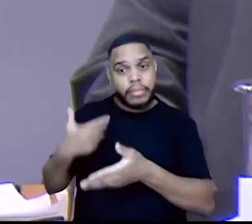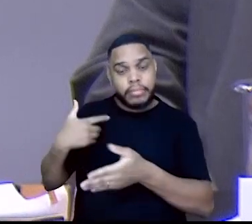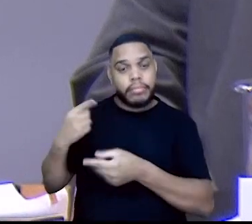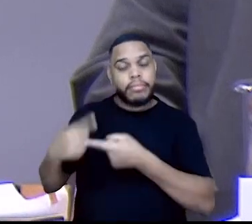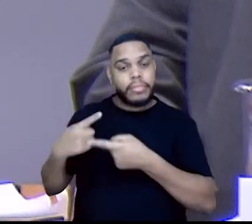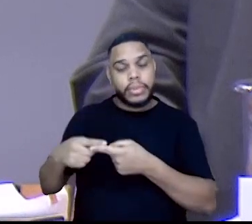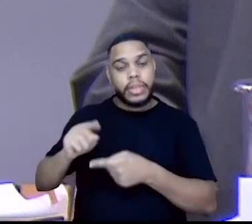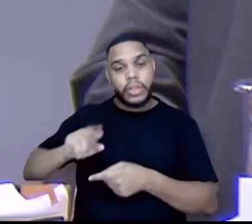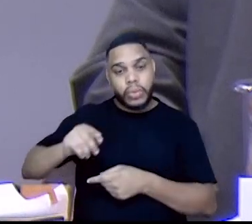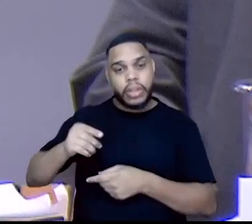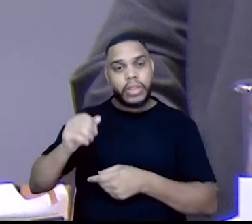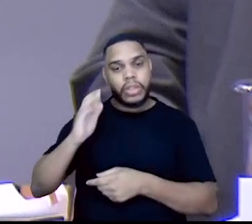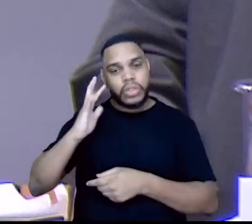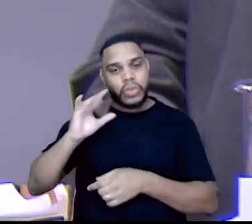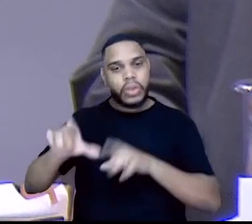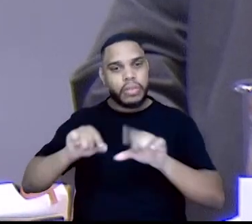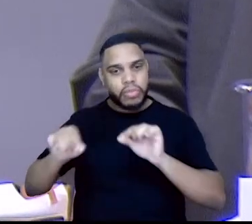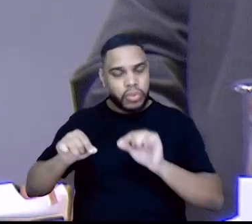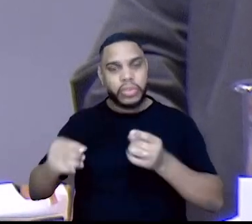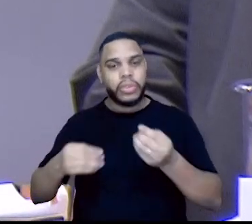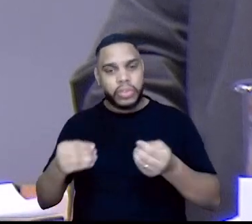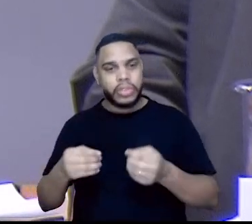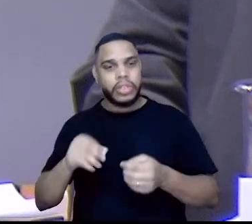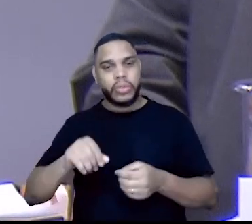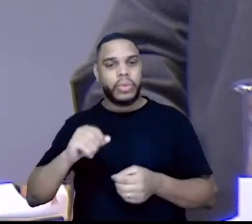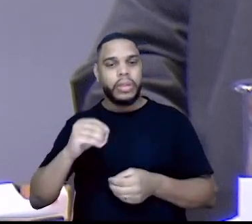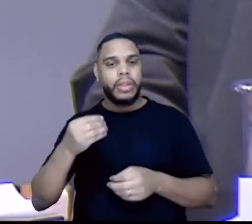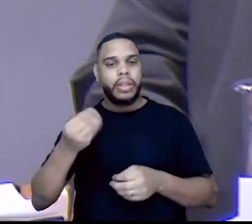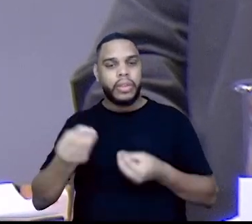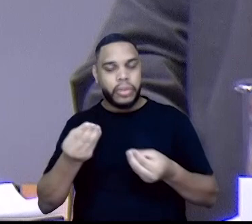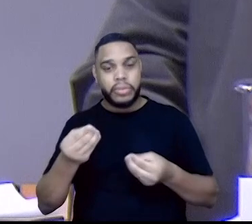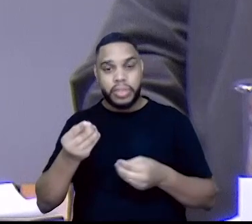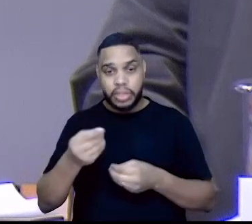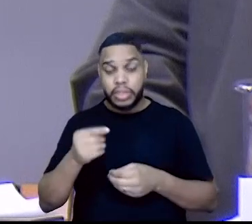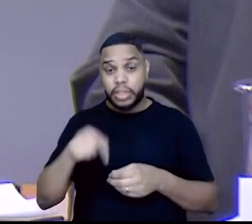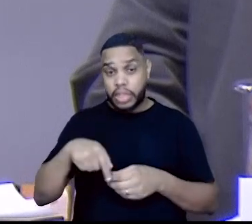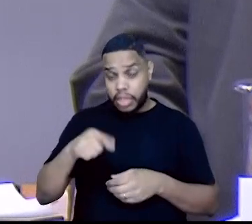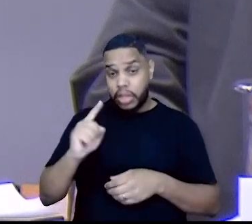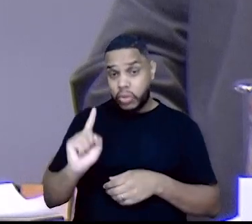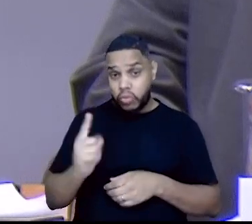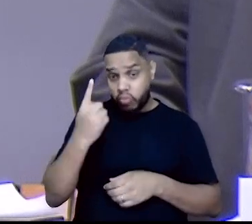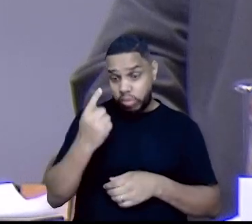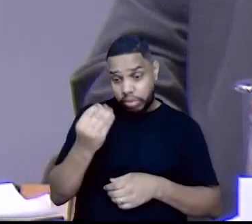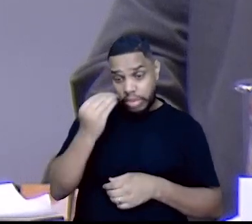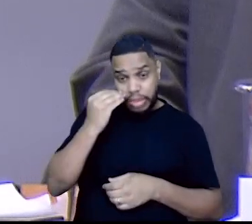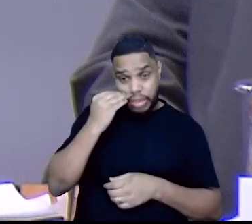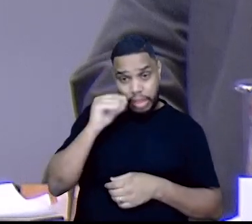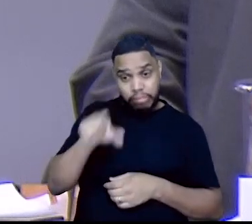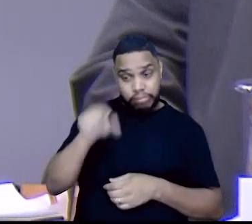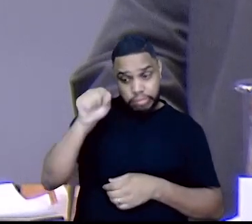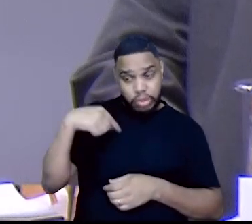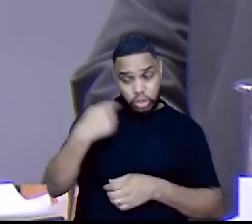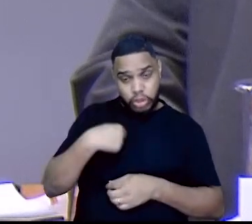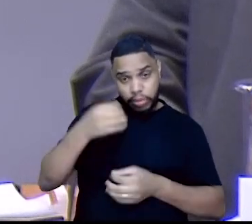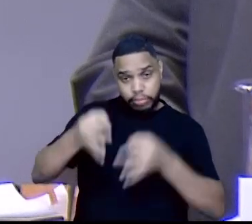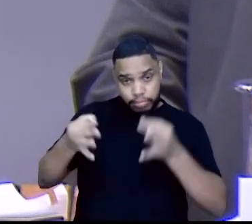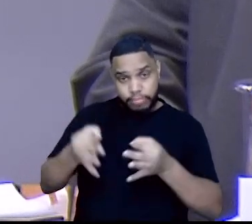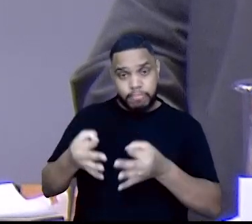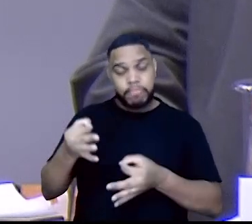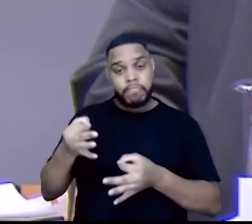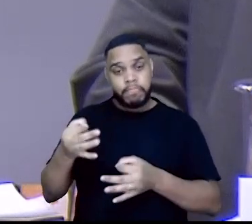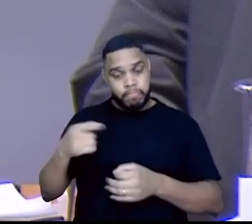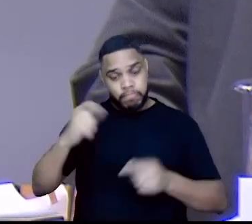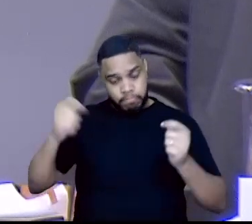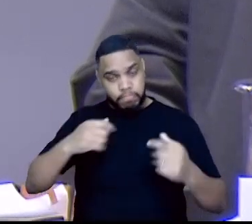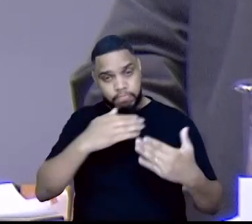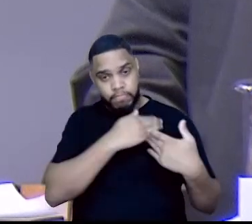escolha filosófica nem ideológica, é a única alternativa que existe para nós prestarmos uma jurisdição